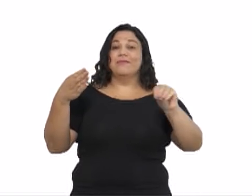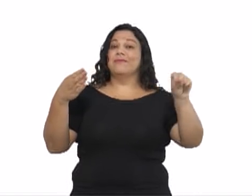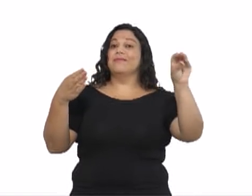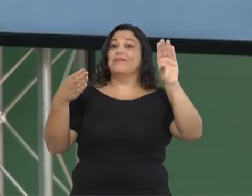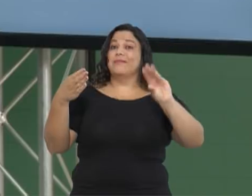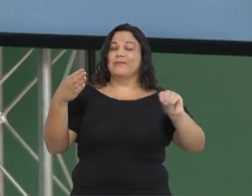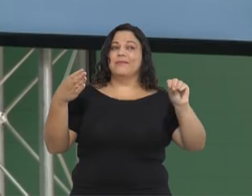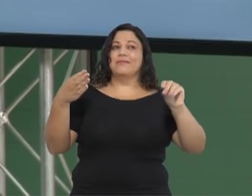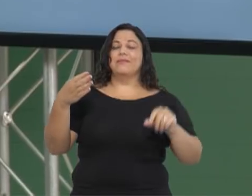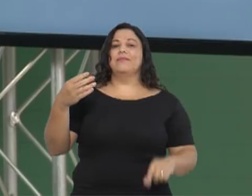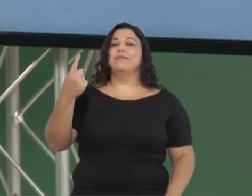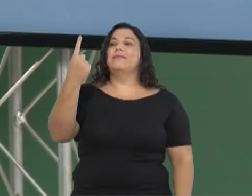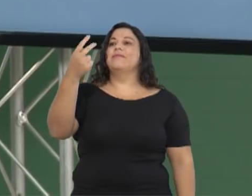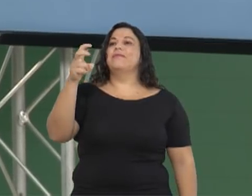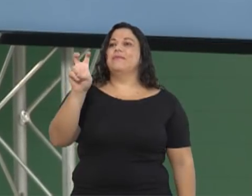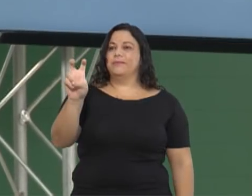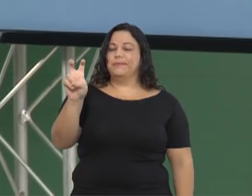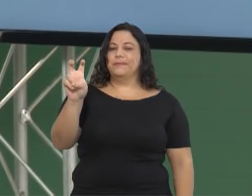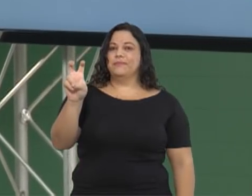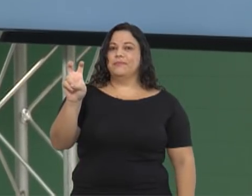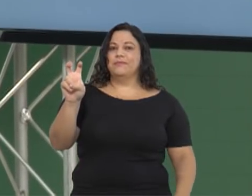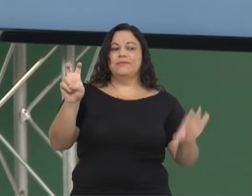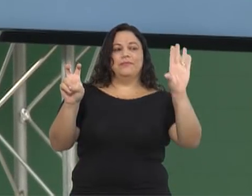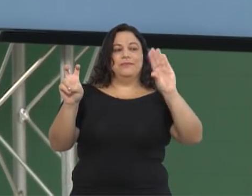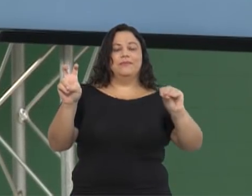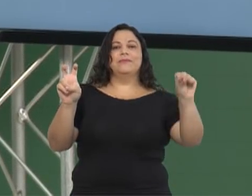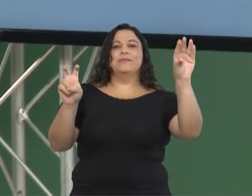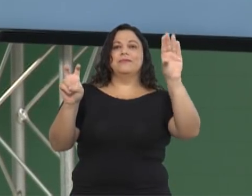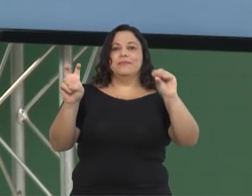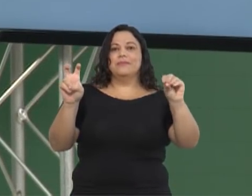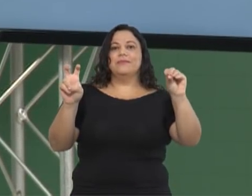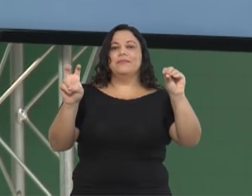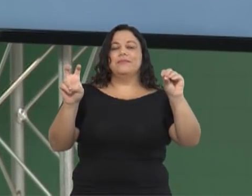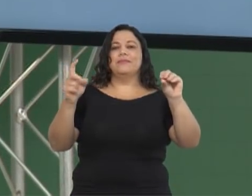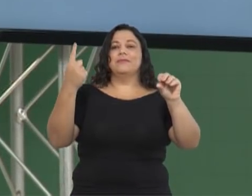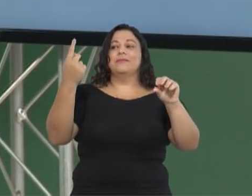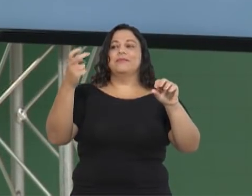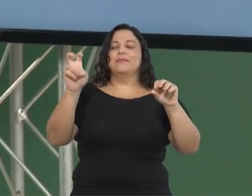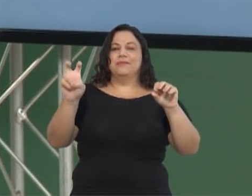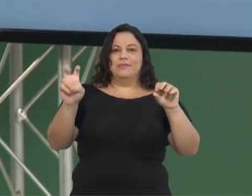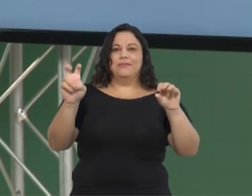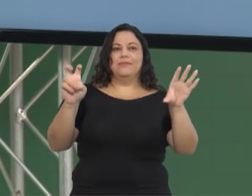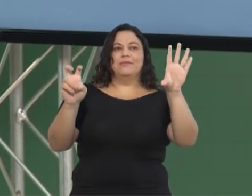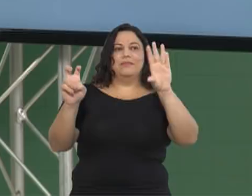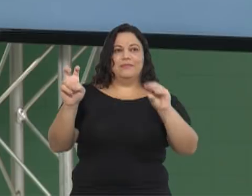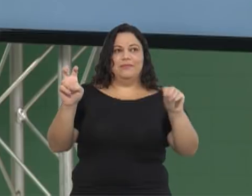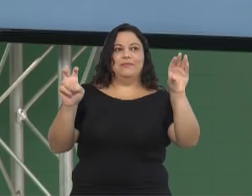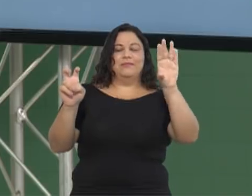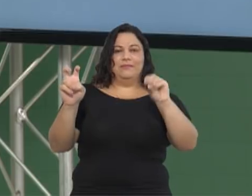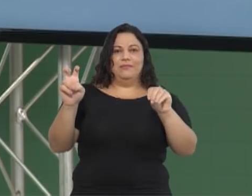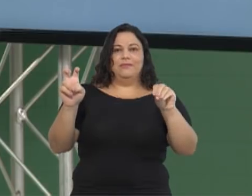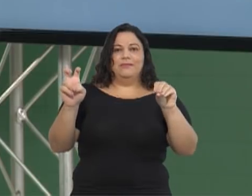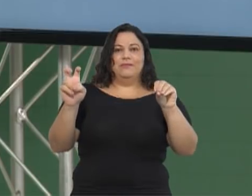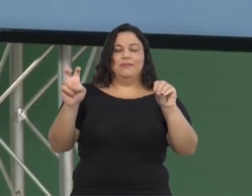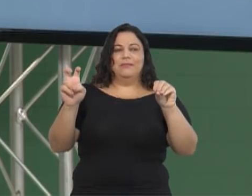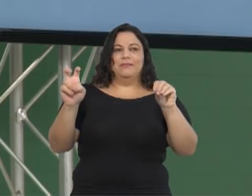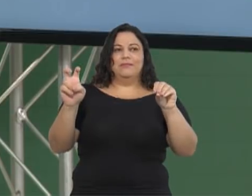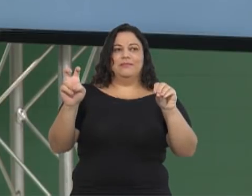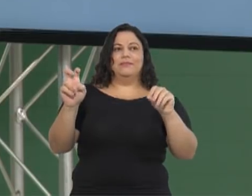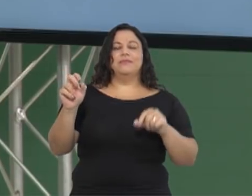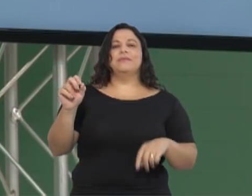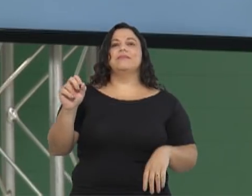14. 15. 15. Terminaçãozinha 15.